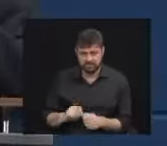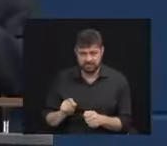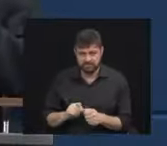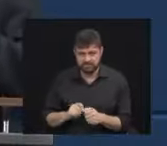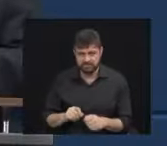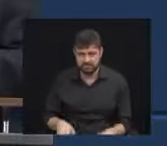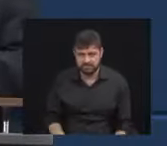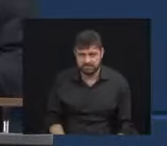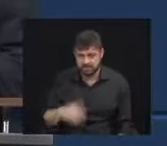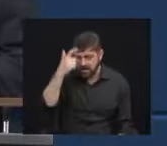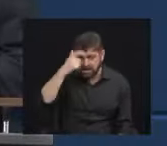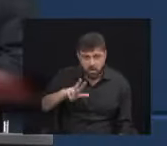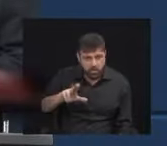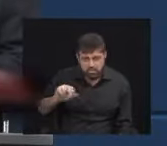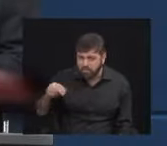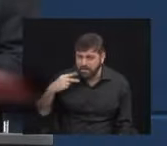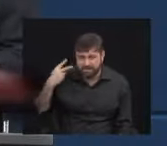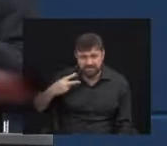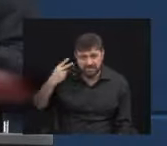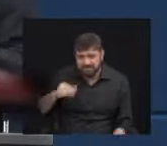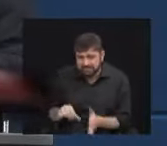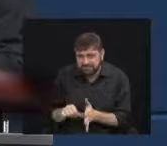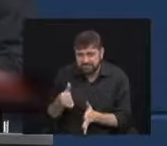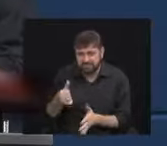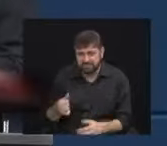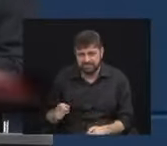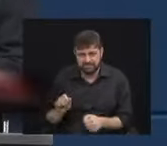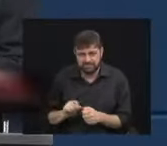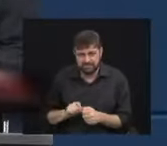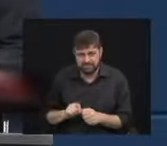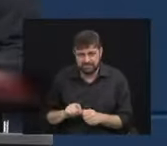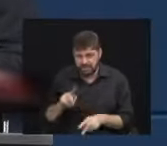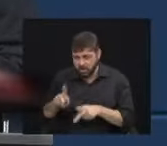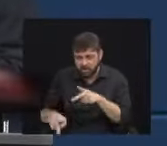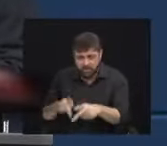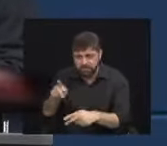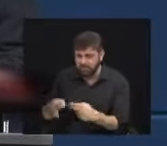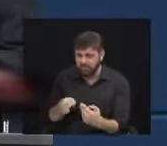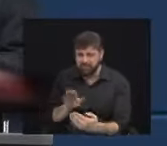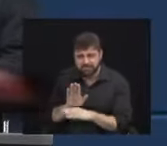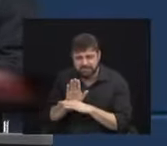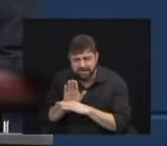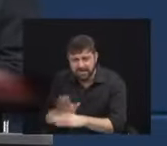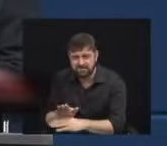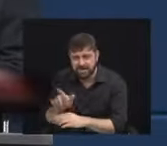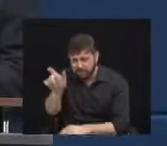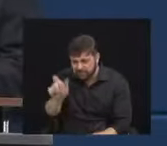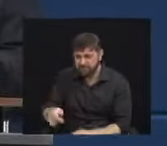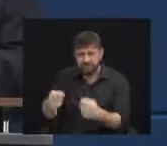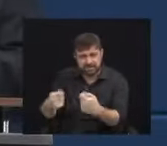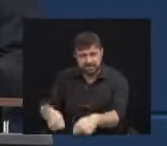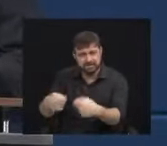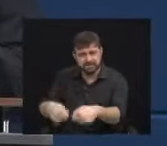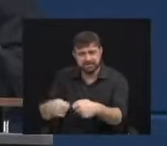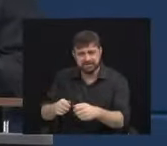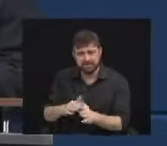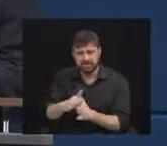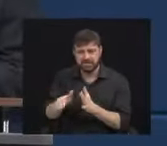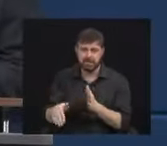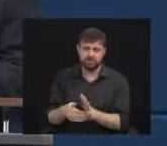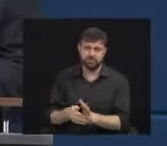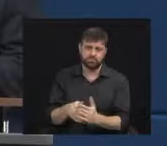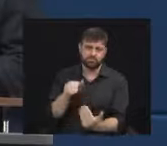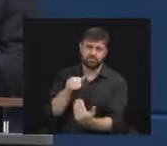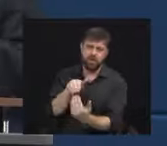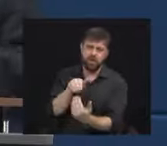Eu nunca fui vereador. Falei, vou fazer o que eu puder para quem precisa, para quem necessita. Tudo em prol da